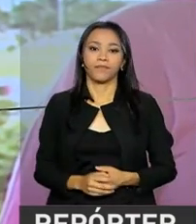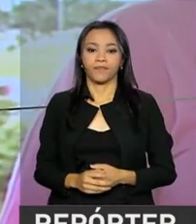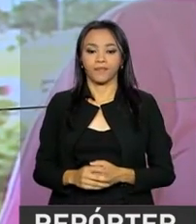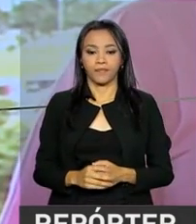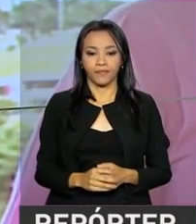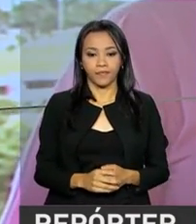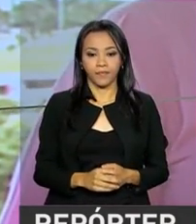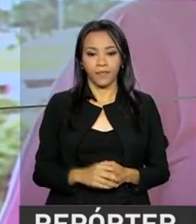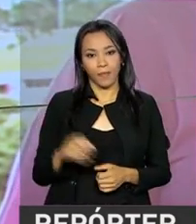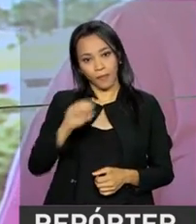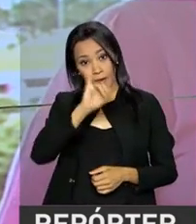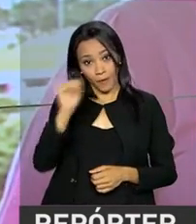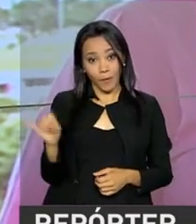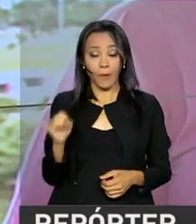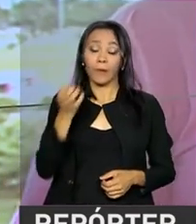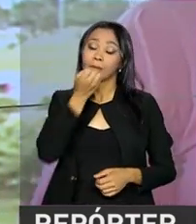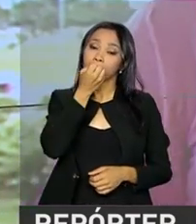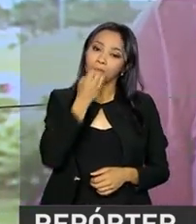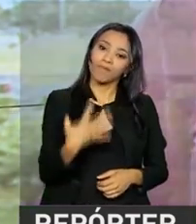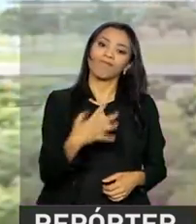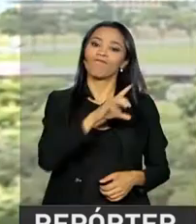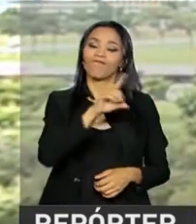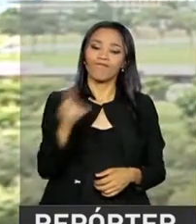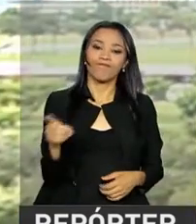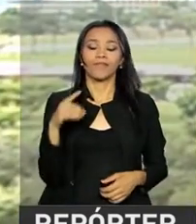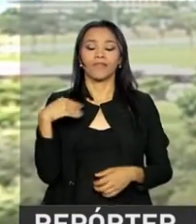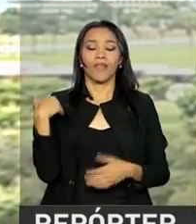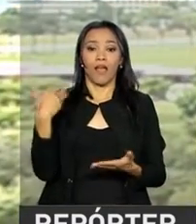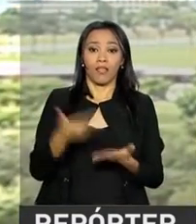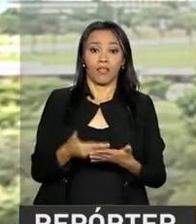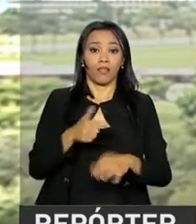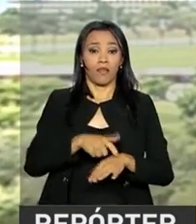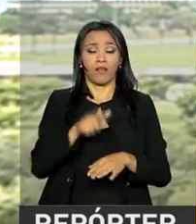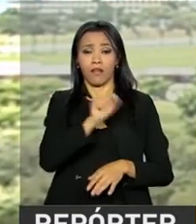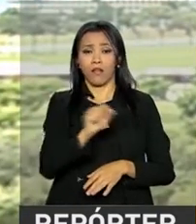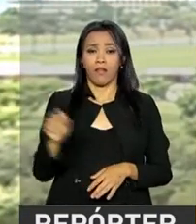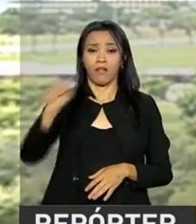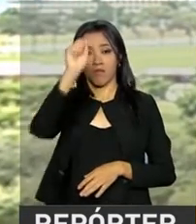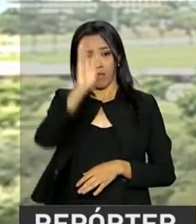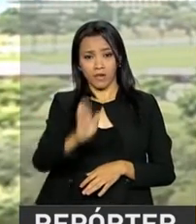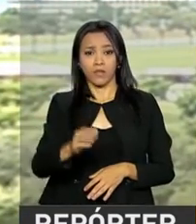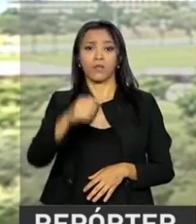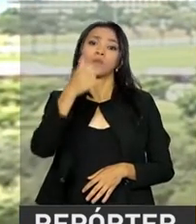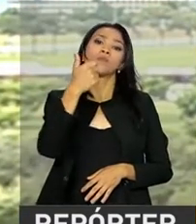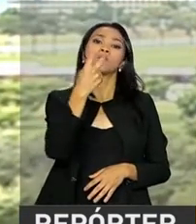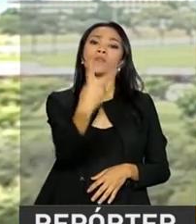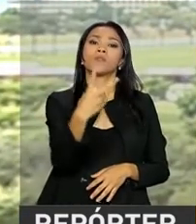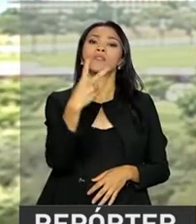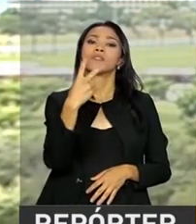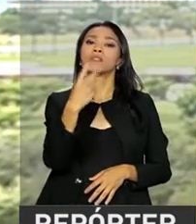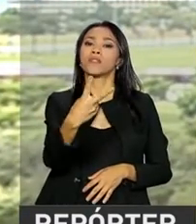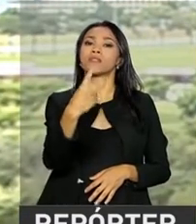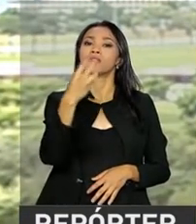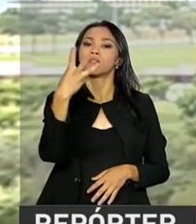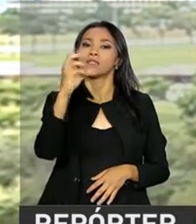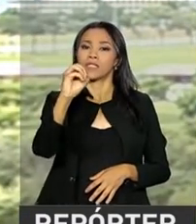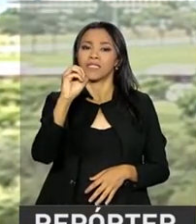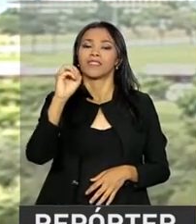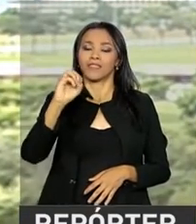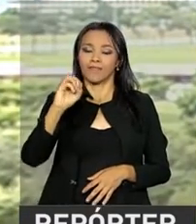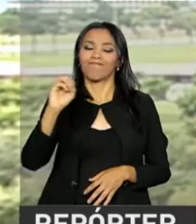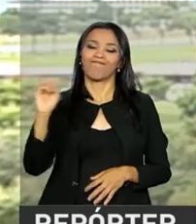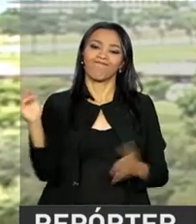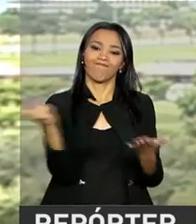falar leandro bom dia até agora em todo o brasil são 230 casos confirmados de febre amarela